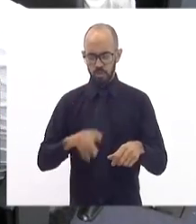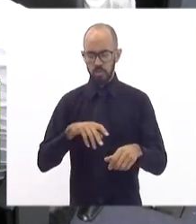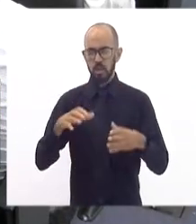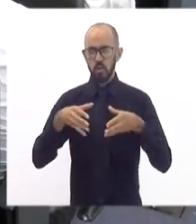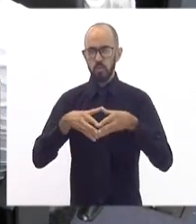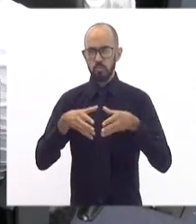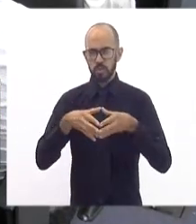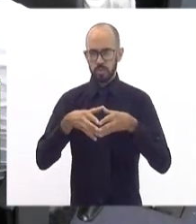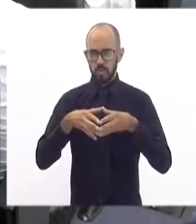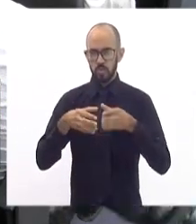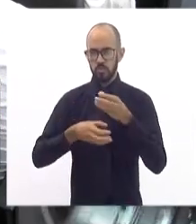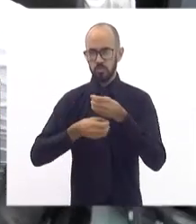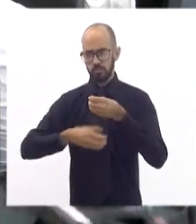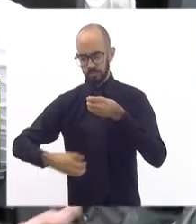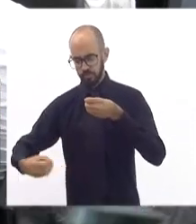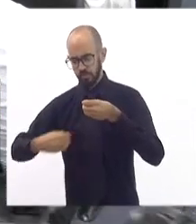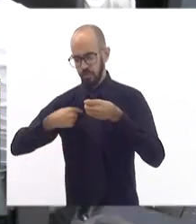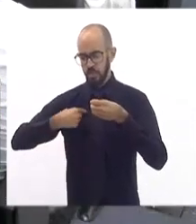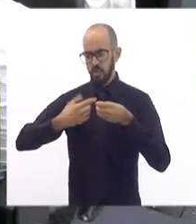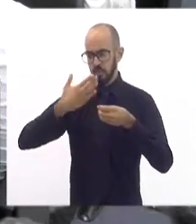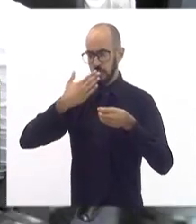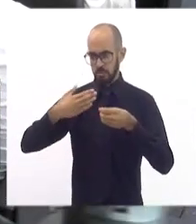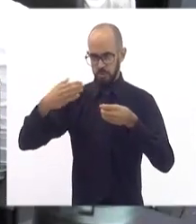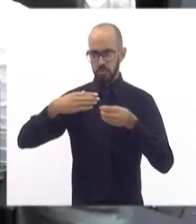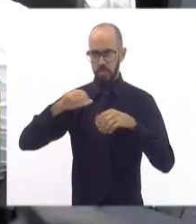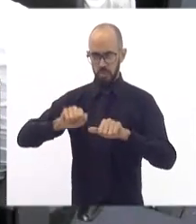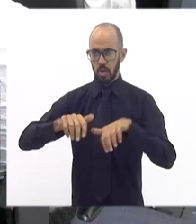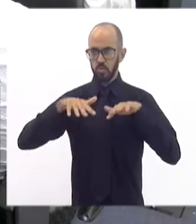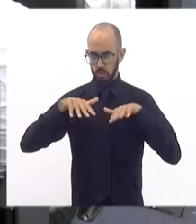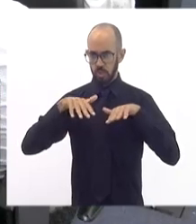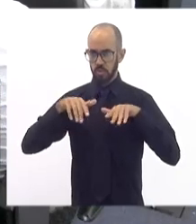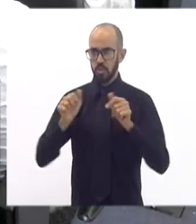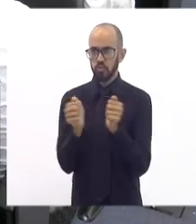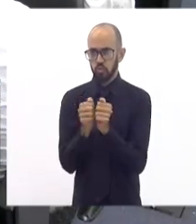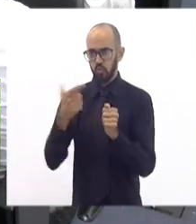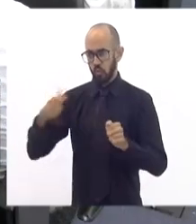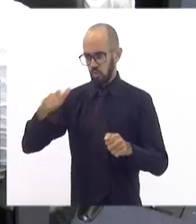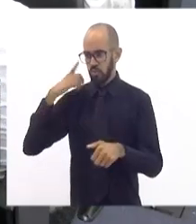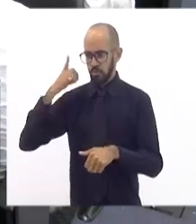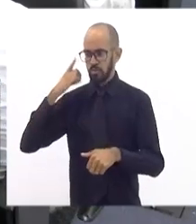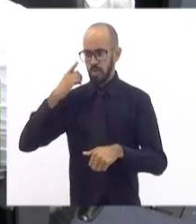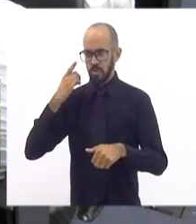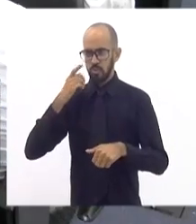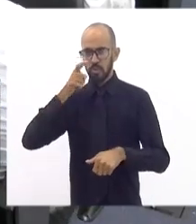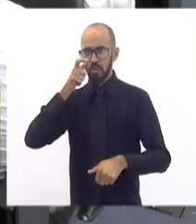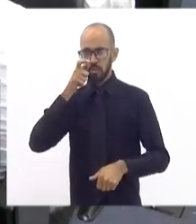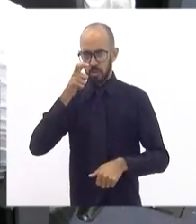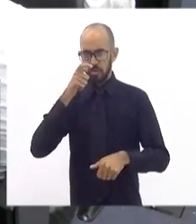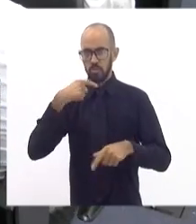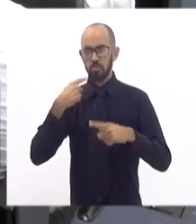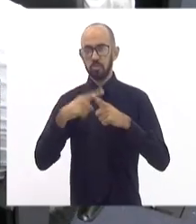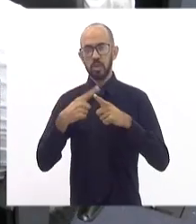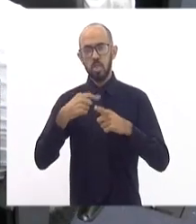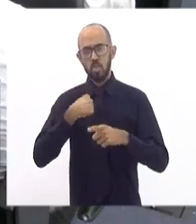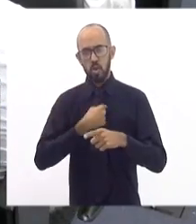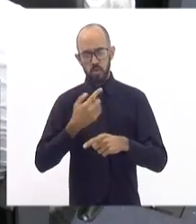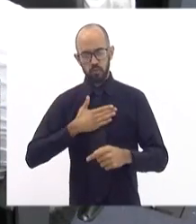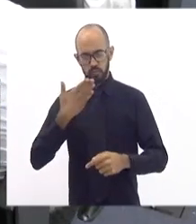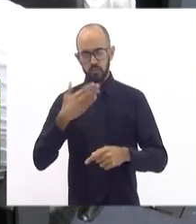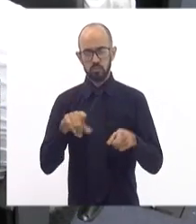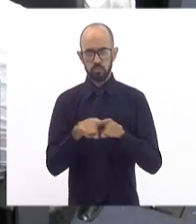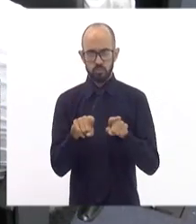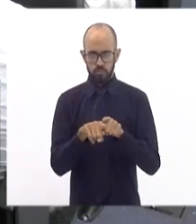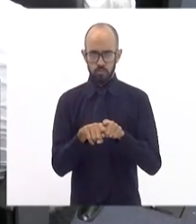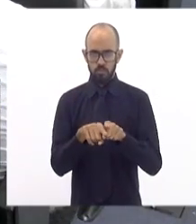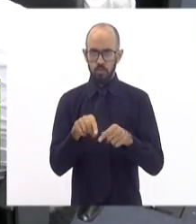ambiental eu que puxei essa audiência com os demais deputados interessados que os seus tempo até porque nós temos também pego de surpresa e vou